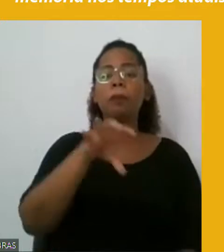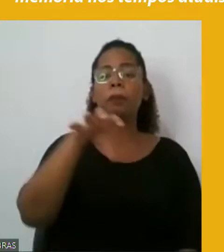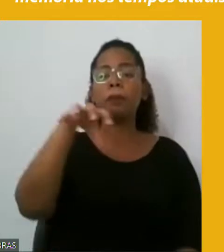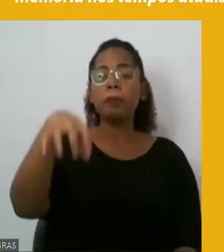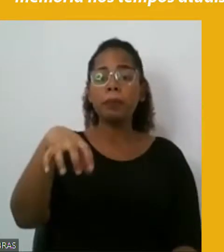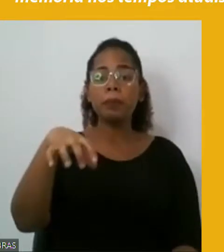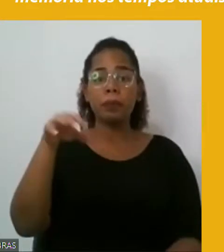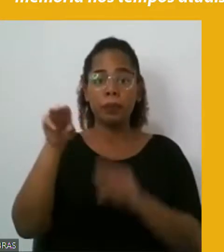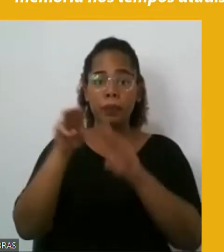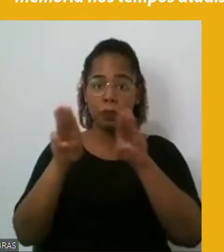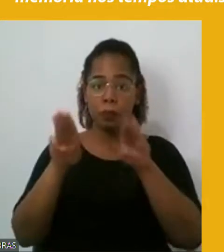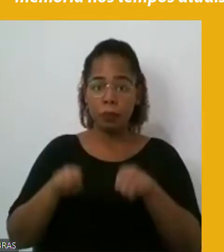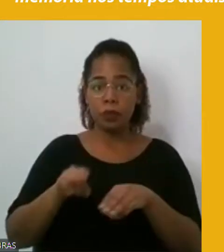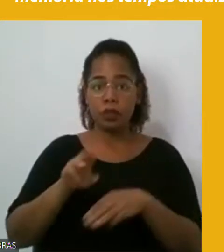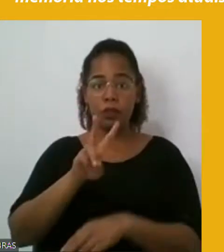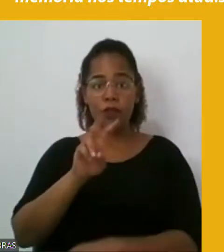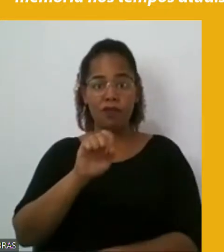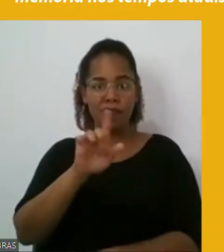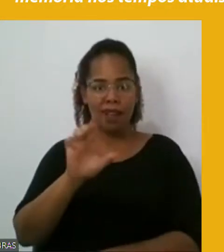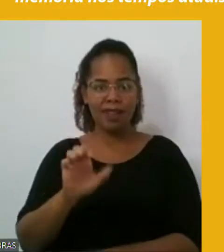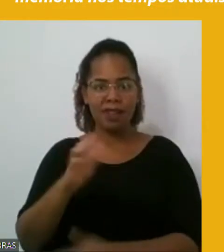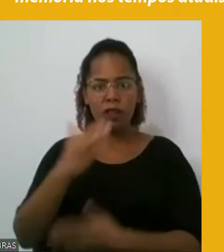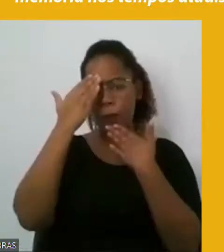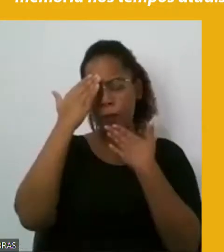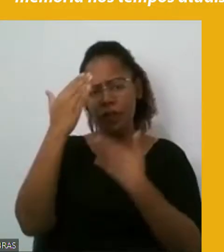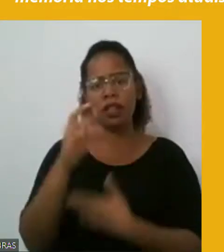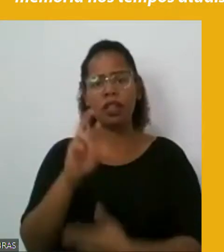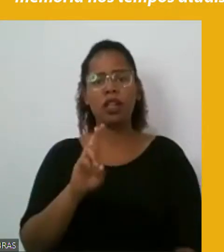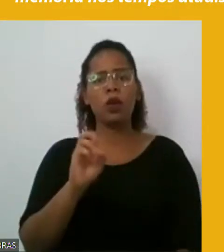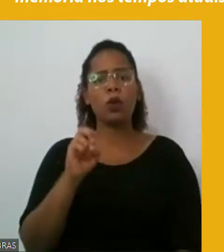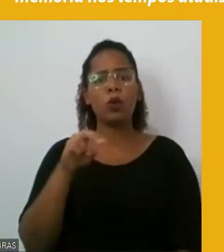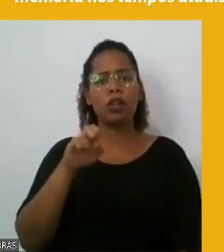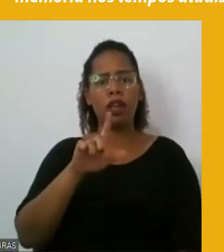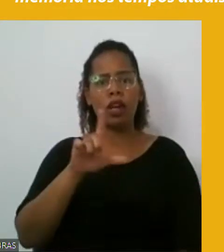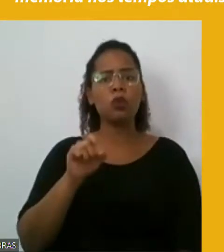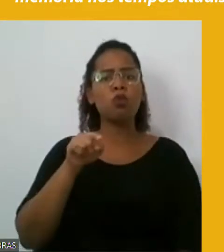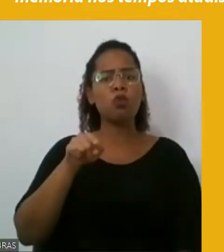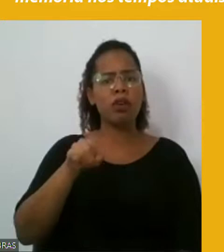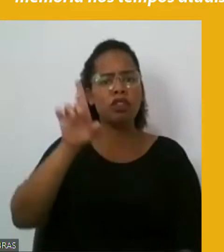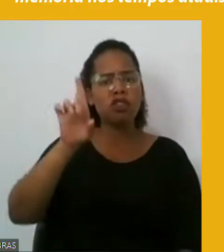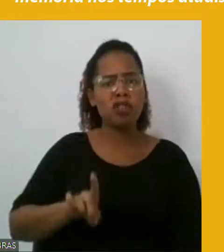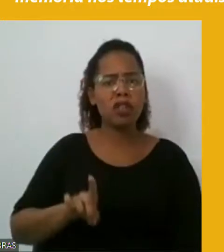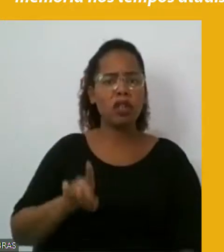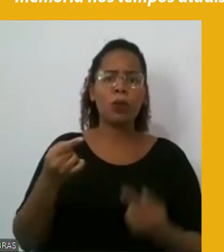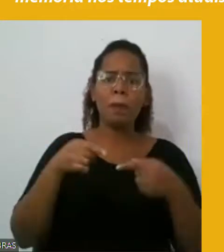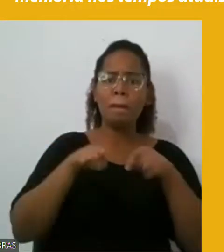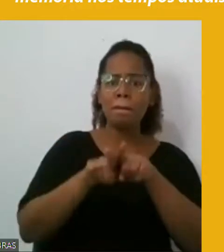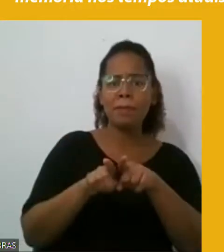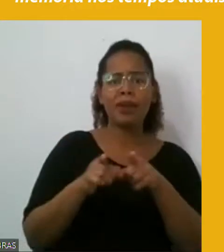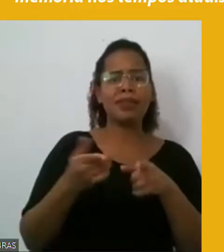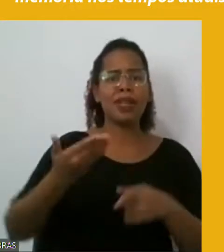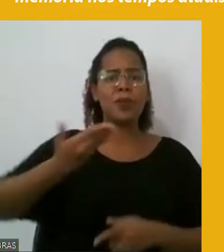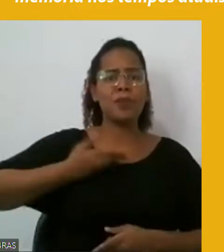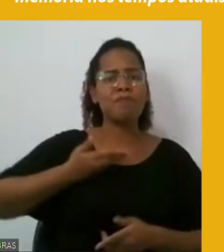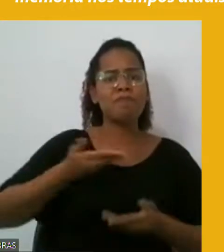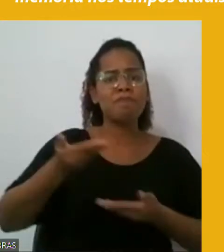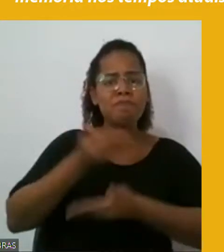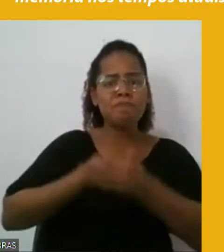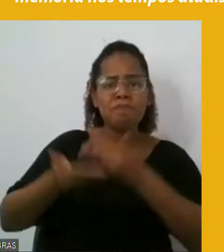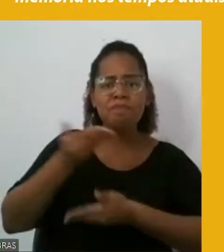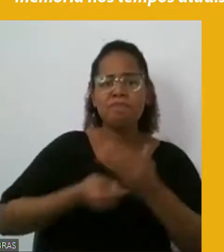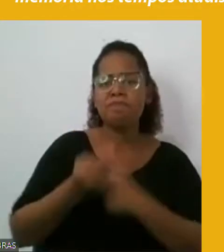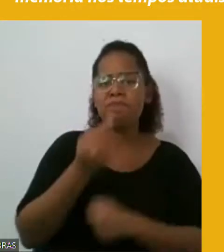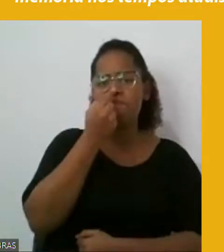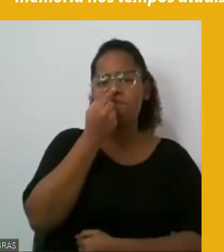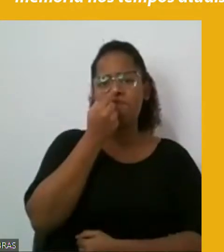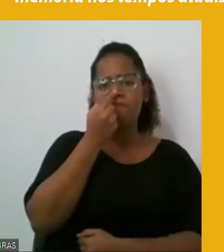ao Ronaldo Barbosa, que além de um parceiro de vários eventos, é um grande amigo, me considero um grande amigo.